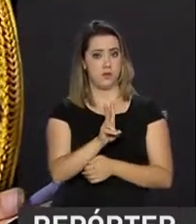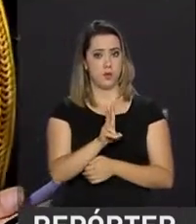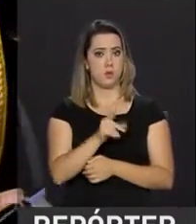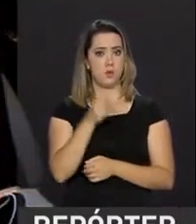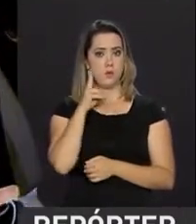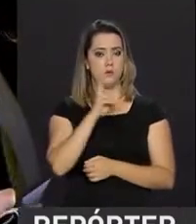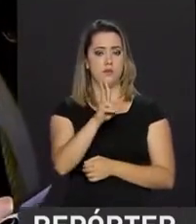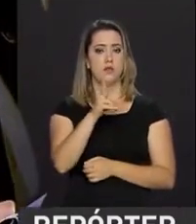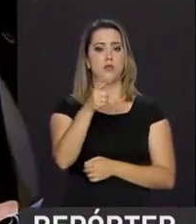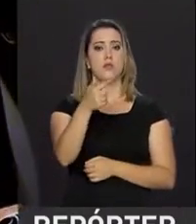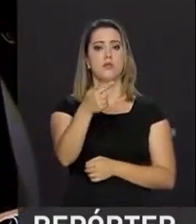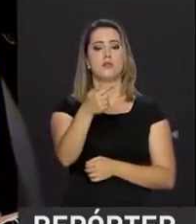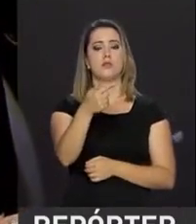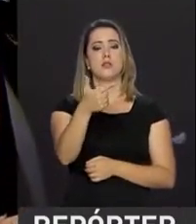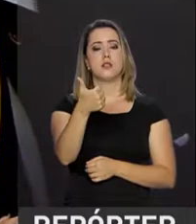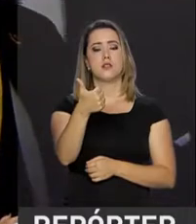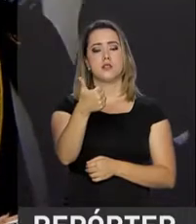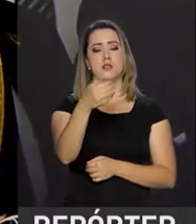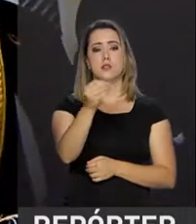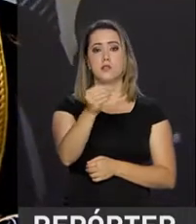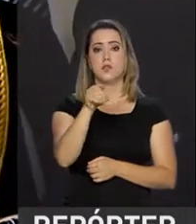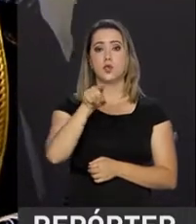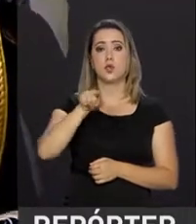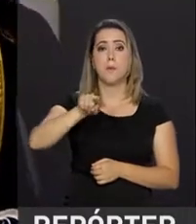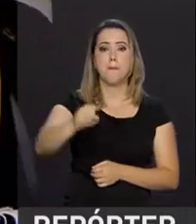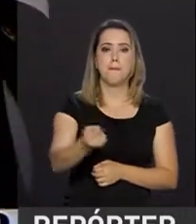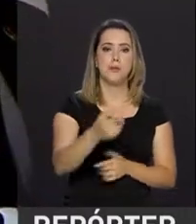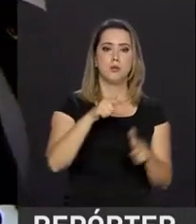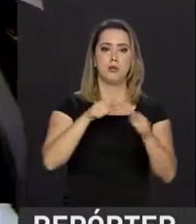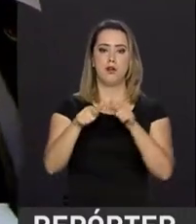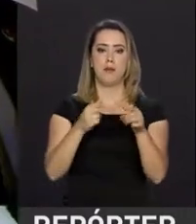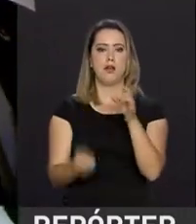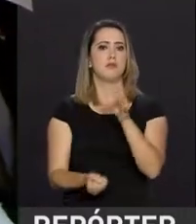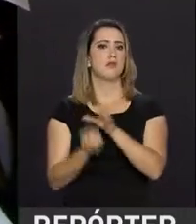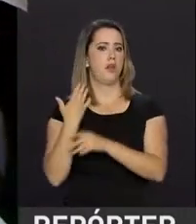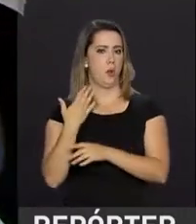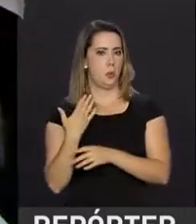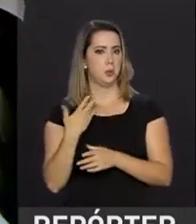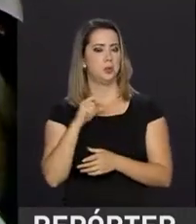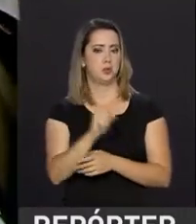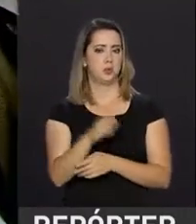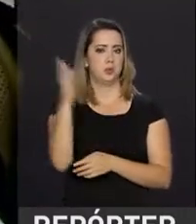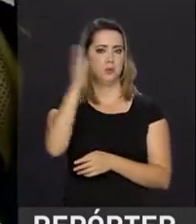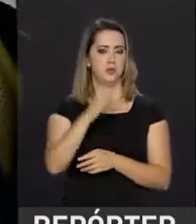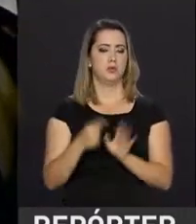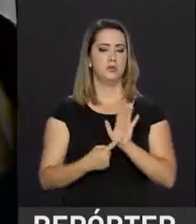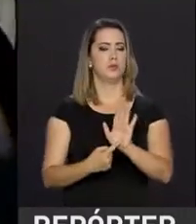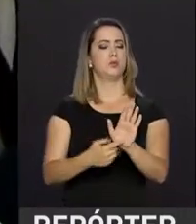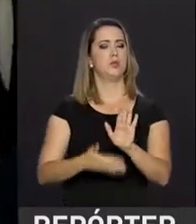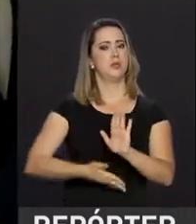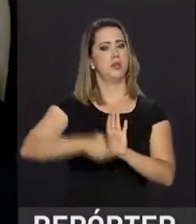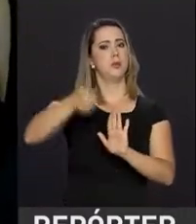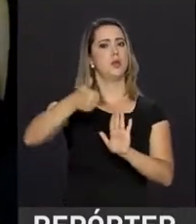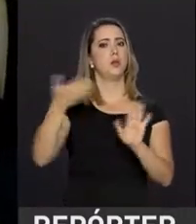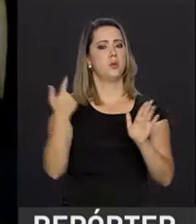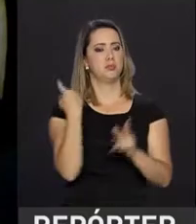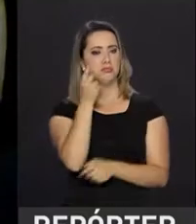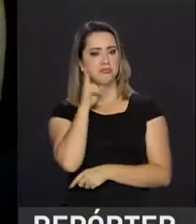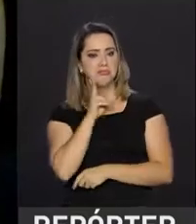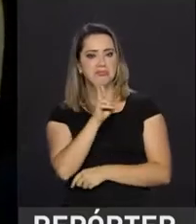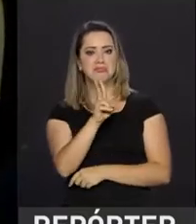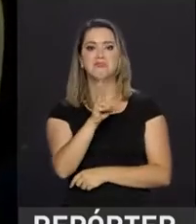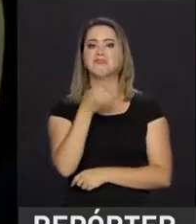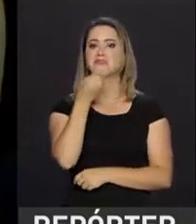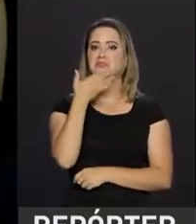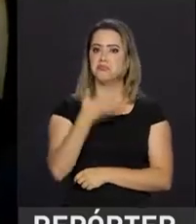empregos nesses 9 90 dias também revelação de que o brasil está melhorando e nós todos estamos impressionados disse nos